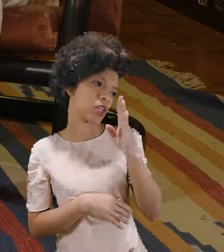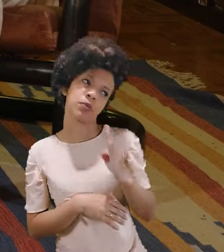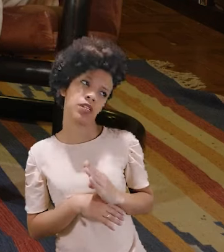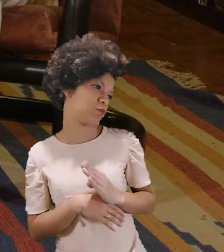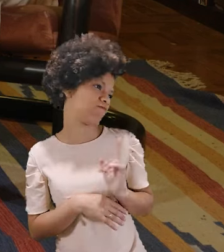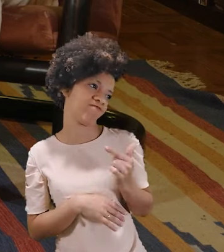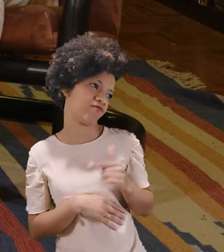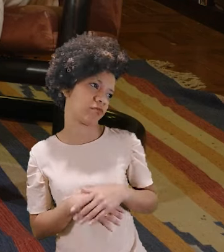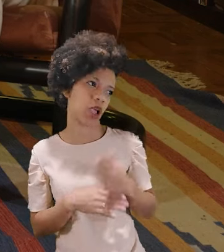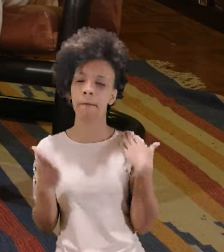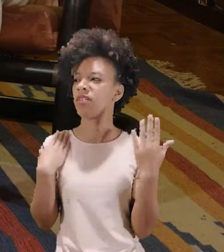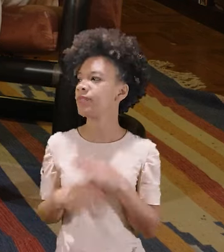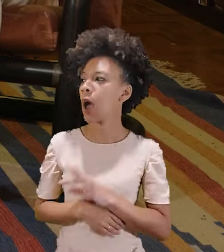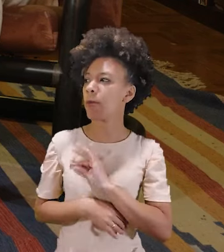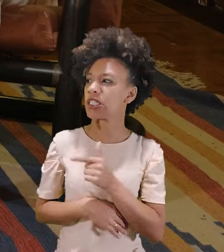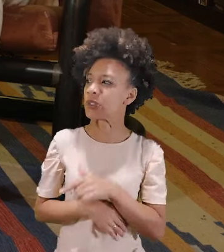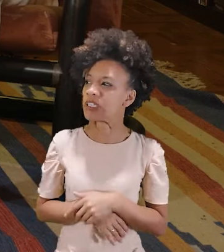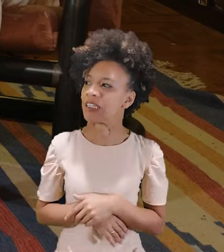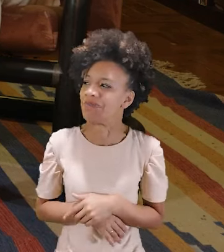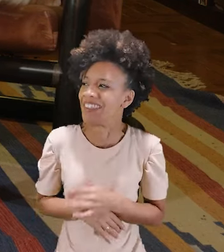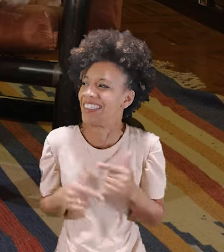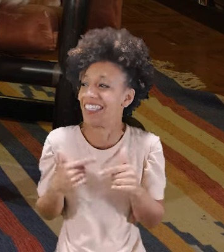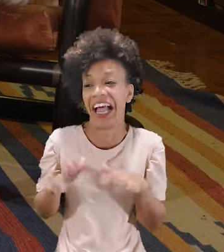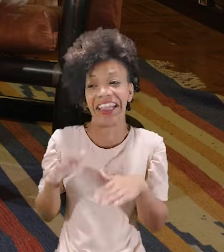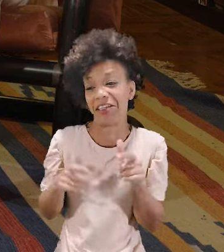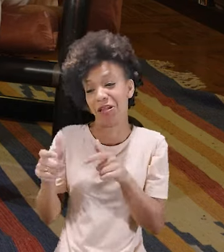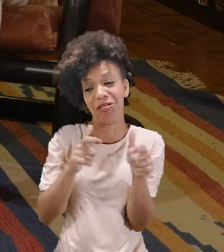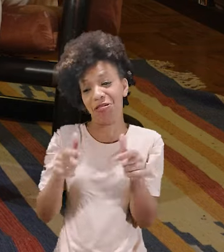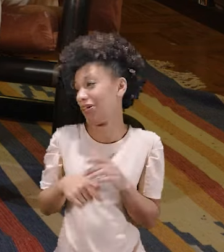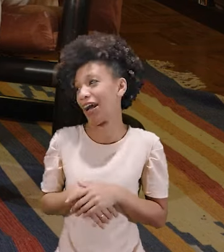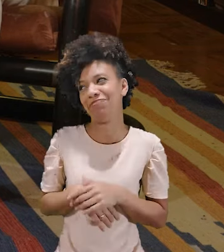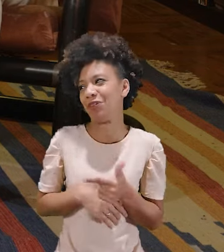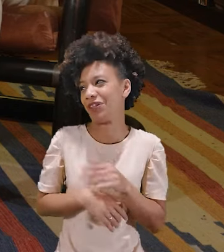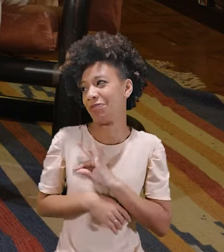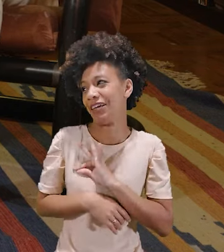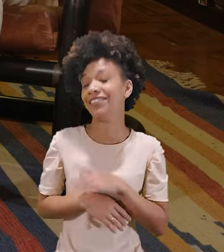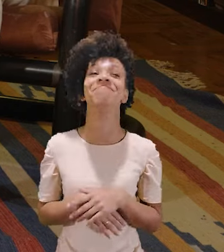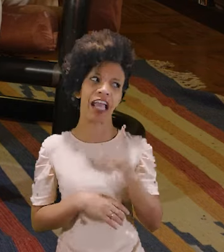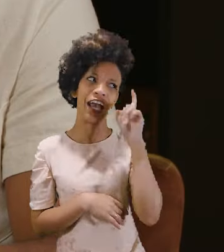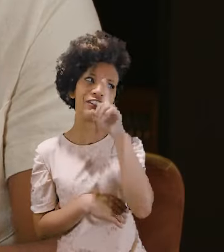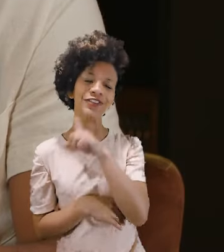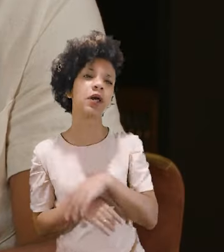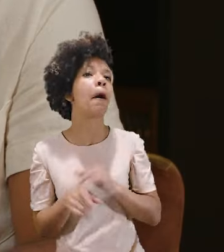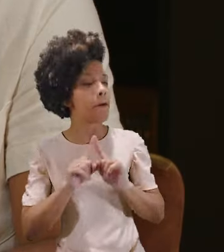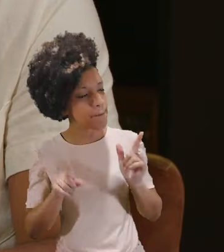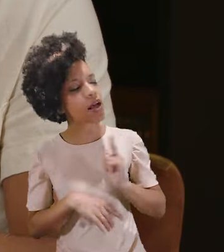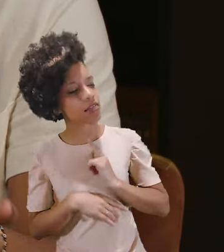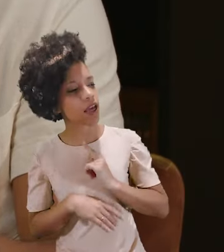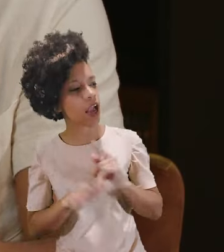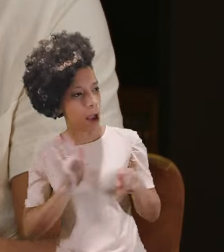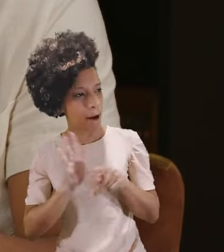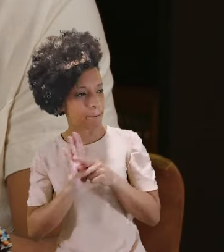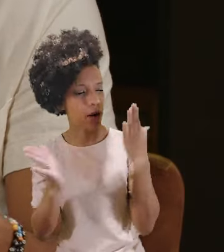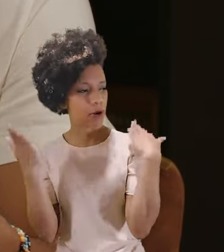Guarda Costeira a própria Marinha não existe polícia também dependendo quando você passa velho Pois é complicado mesmo mas sim